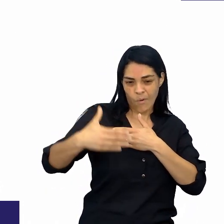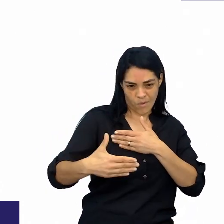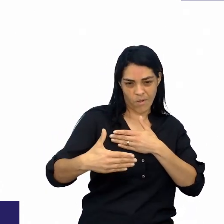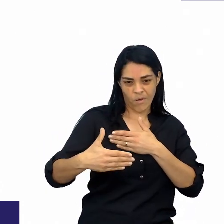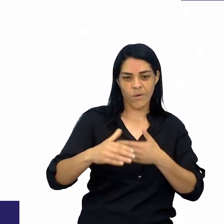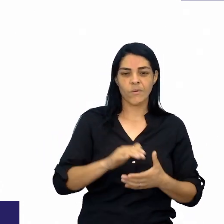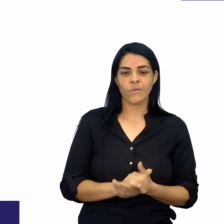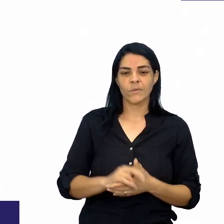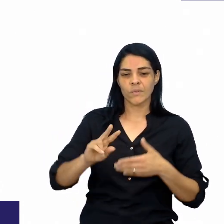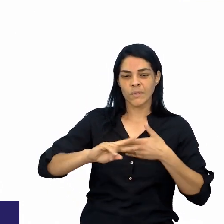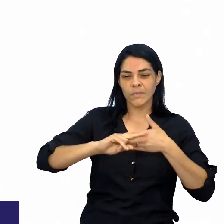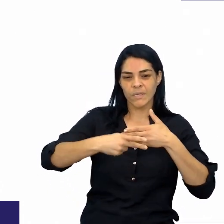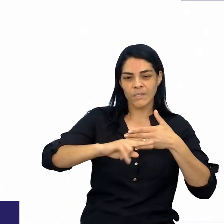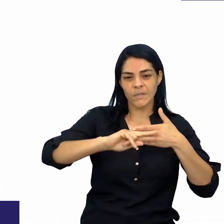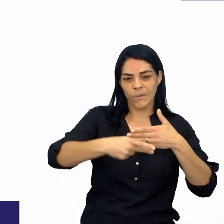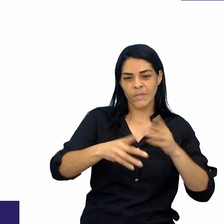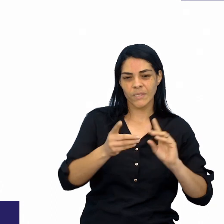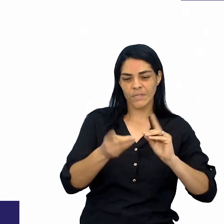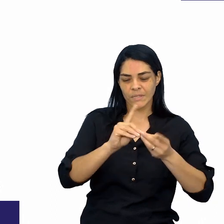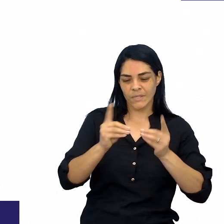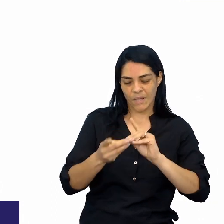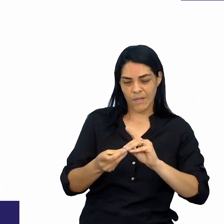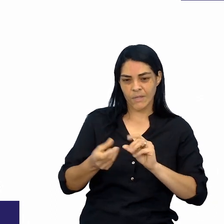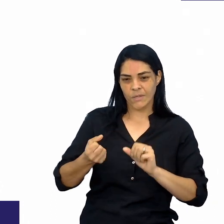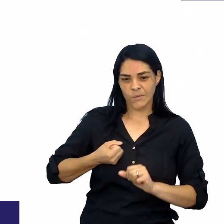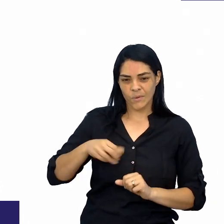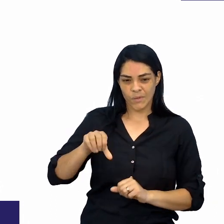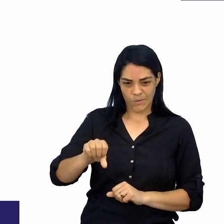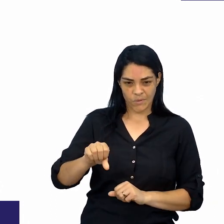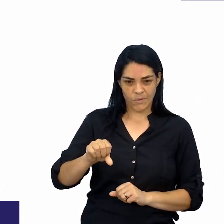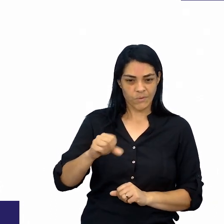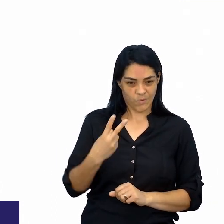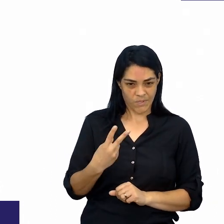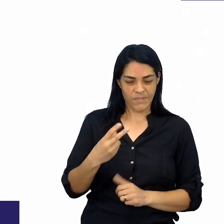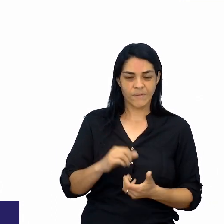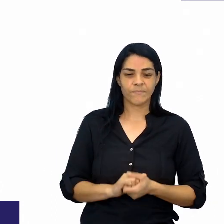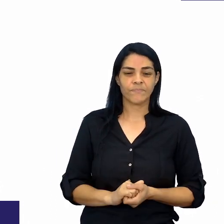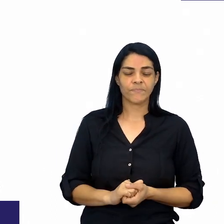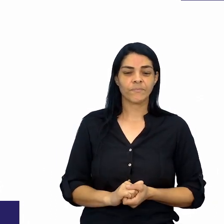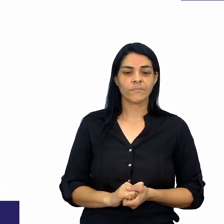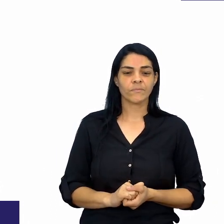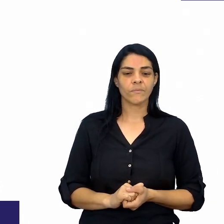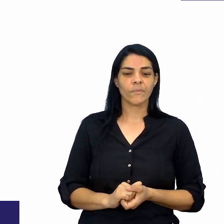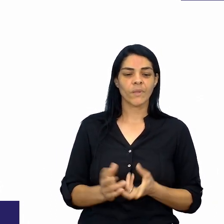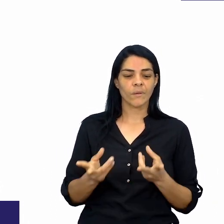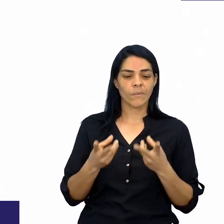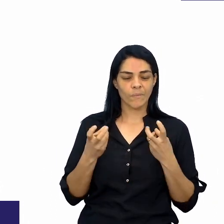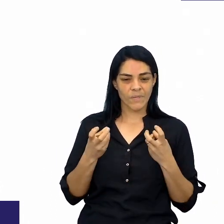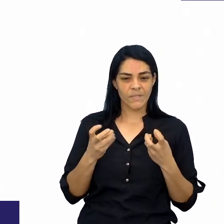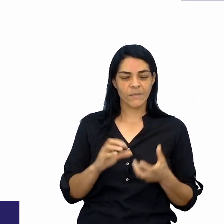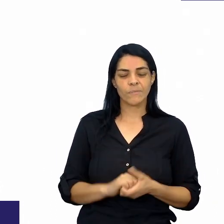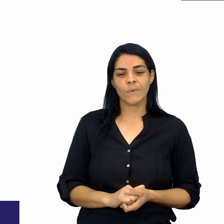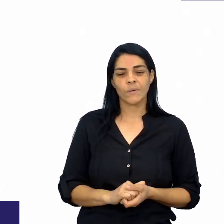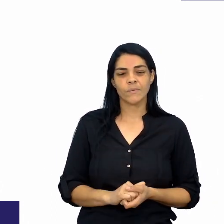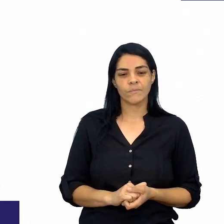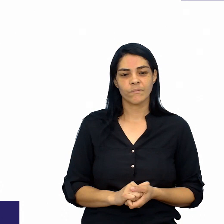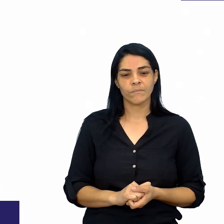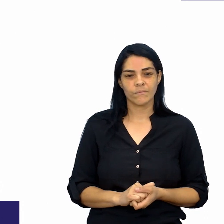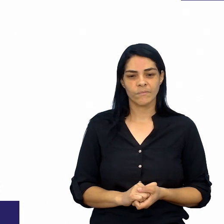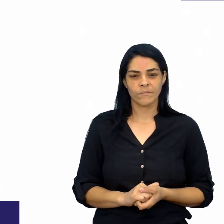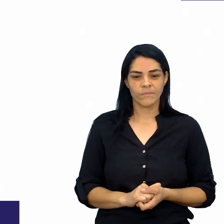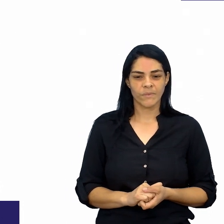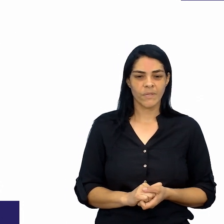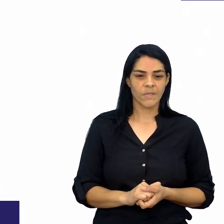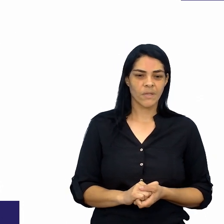das sequências didáticas aí do volume 2. Então, vejam e lembrem-se, né? Na